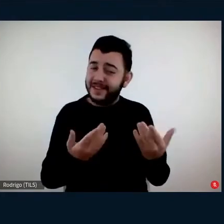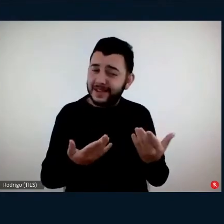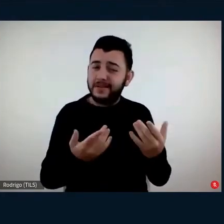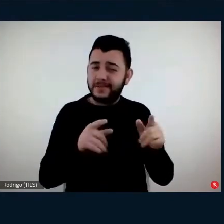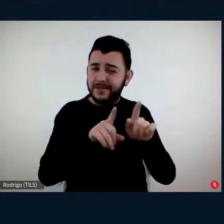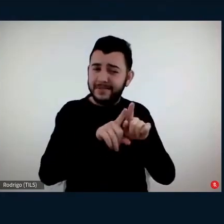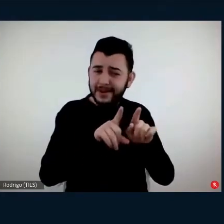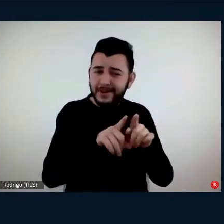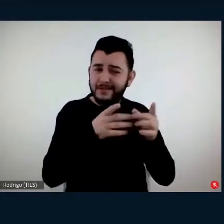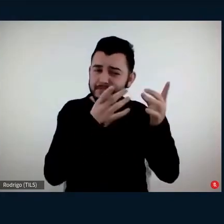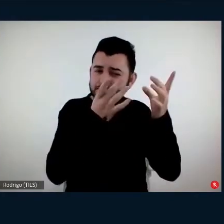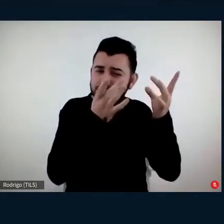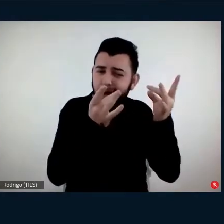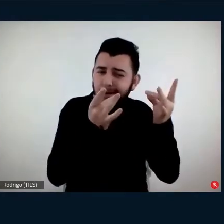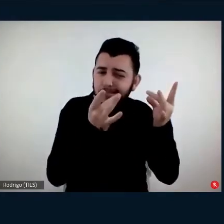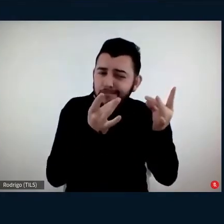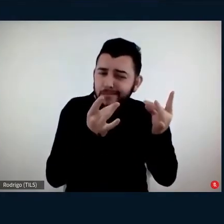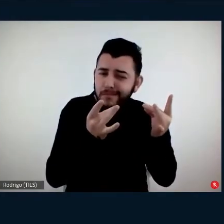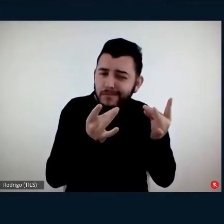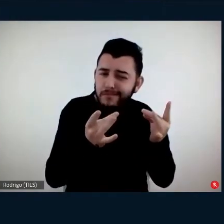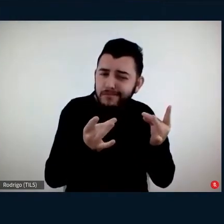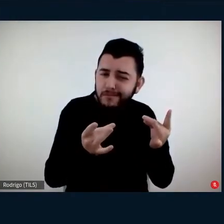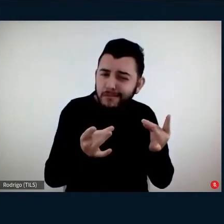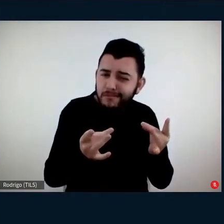pouquinho, nada muito